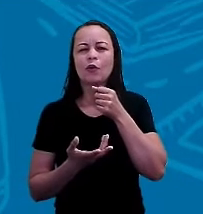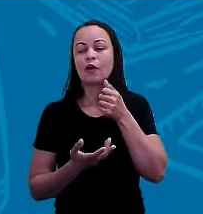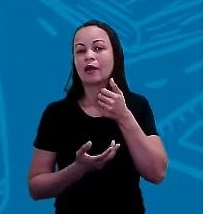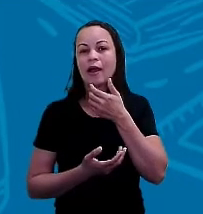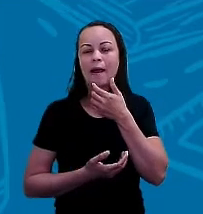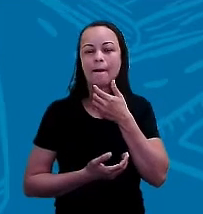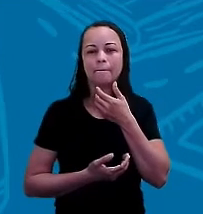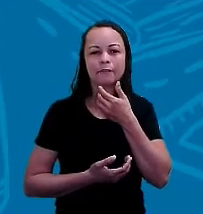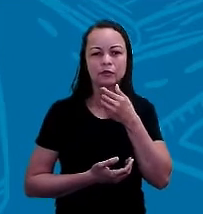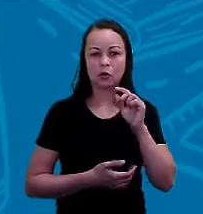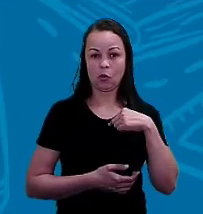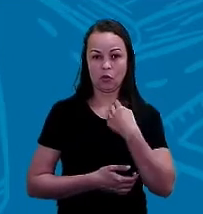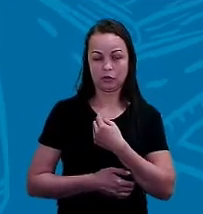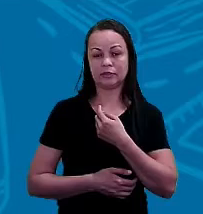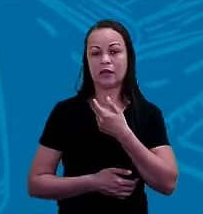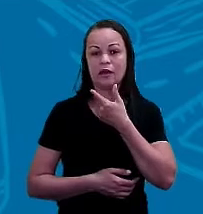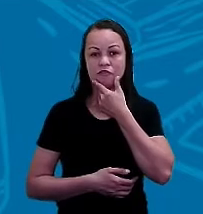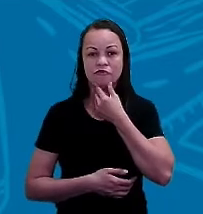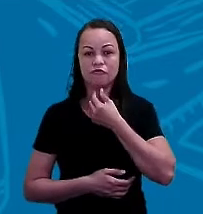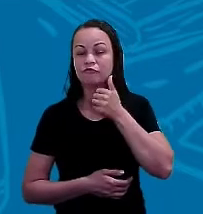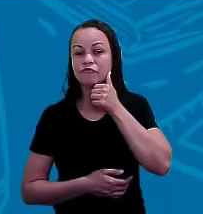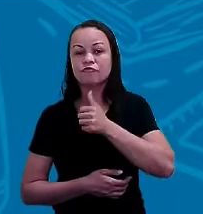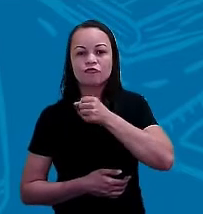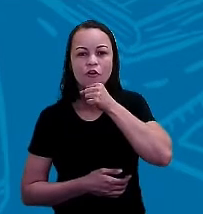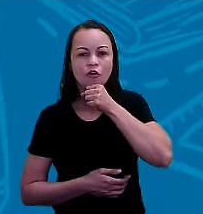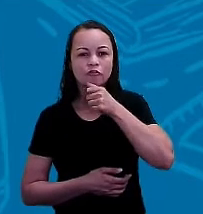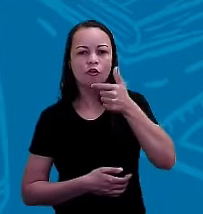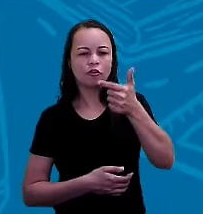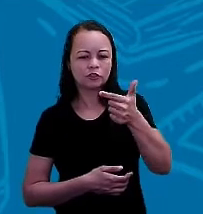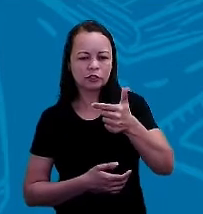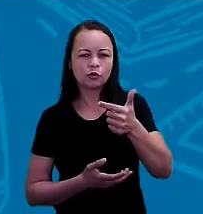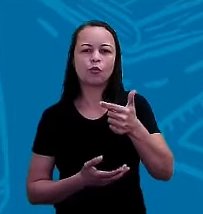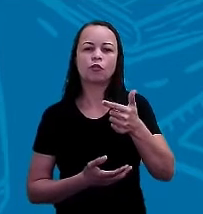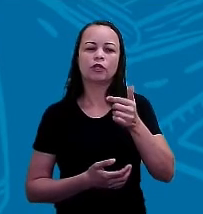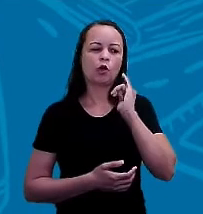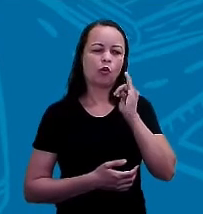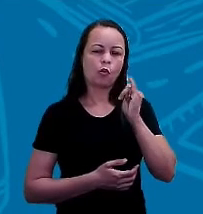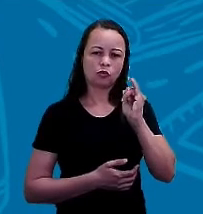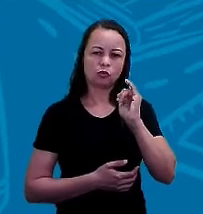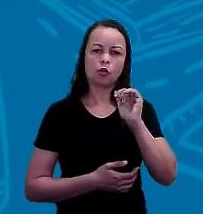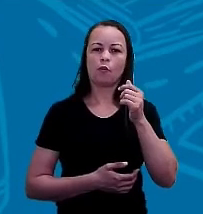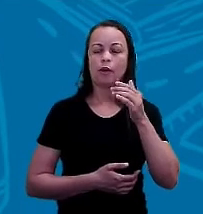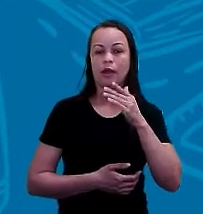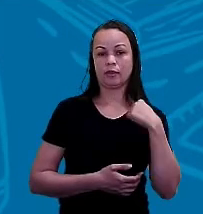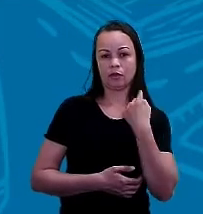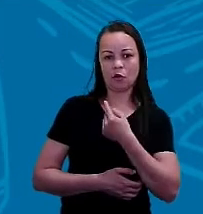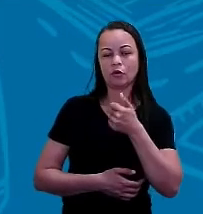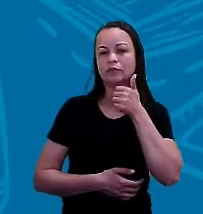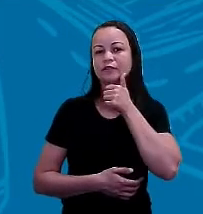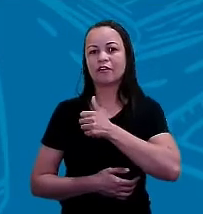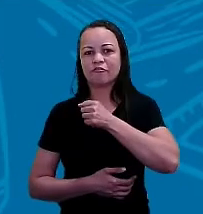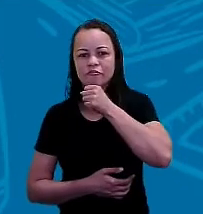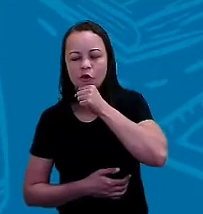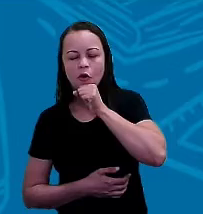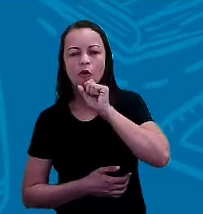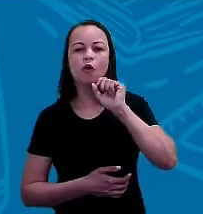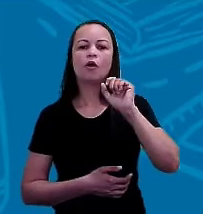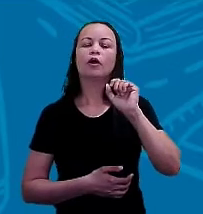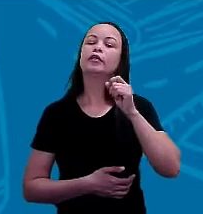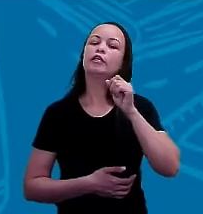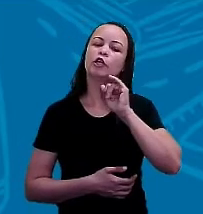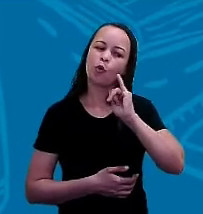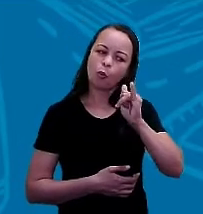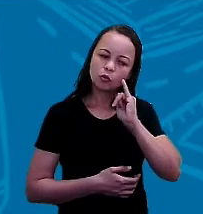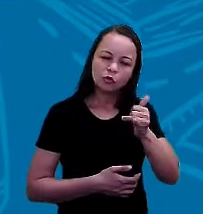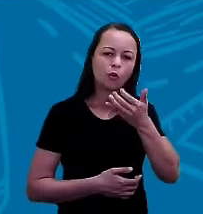nossa bisavó contou para nossa avó, que contou para os nossos pais, que contou para a gente. E a